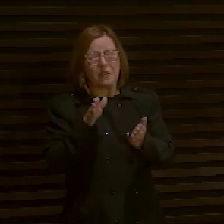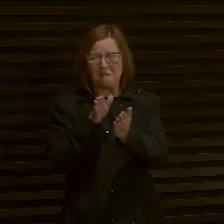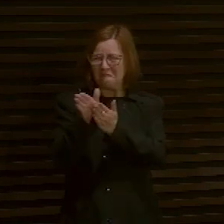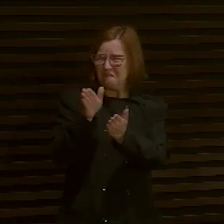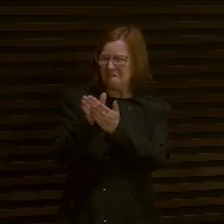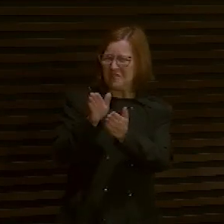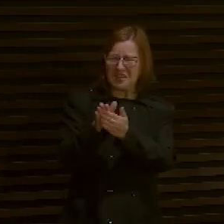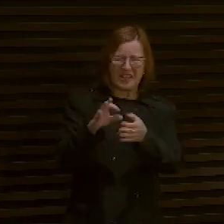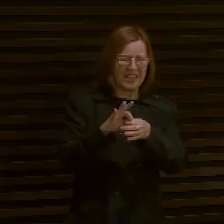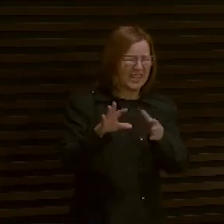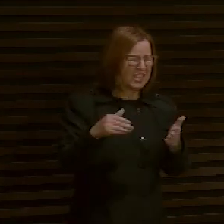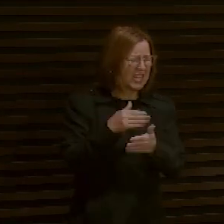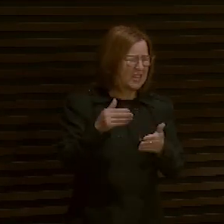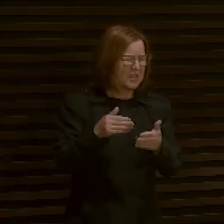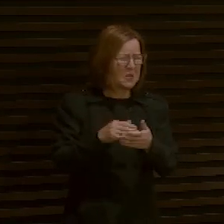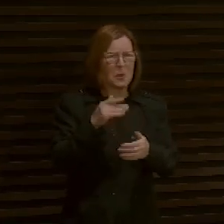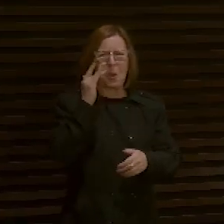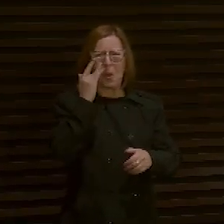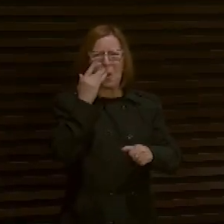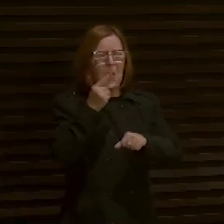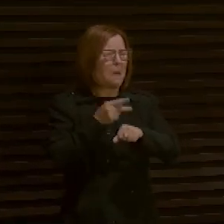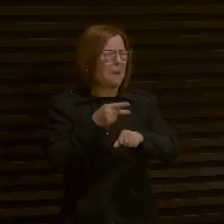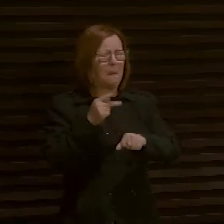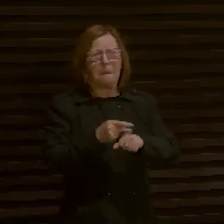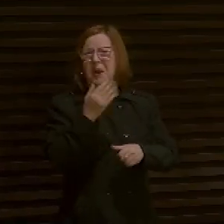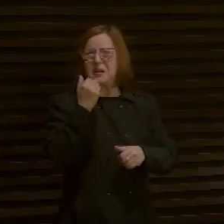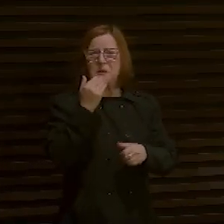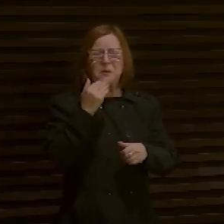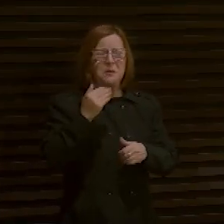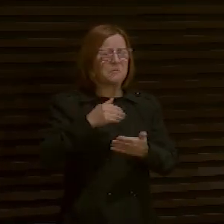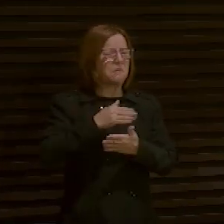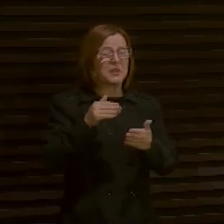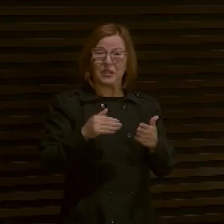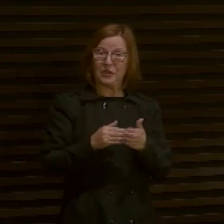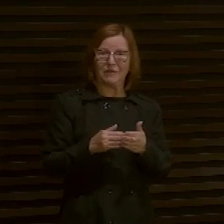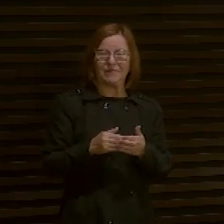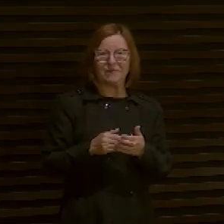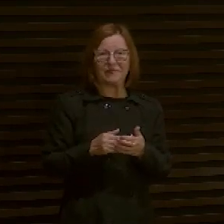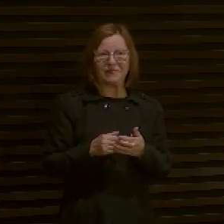trás. Tinha ouro, tinha prata, tinha comida, tinha tudo para alimentar todo mundo em Samaria.